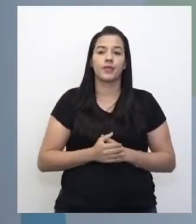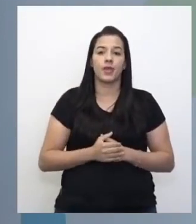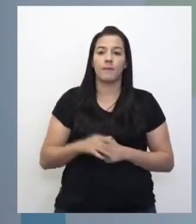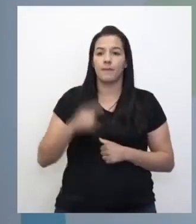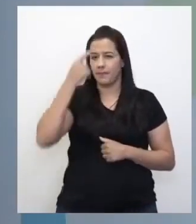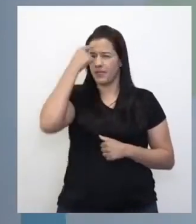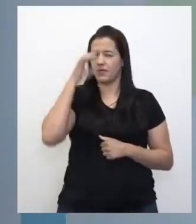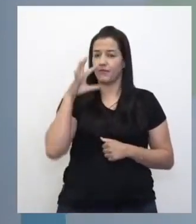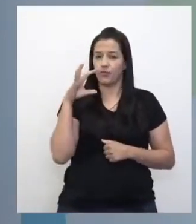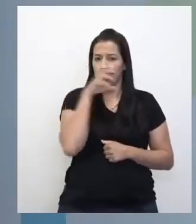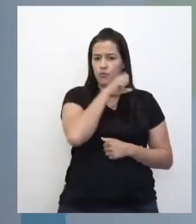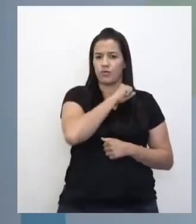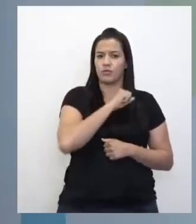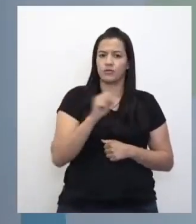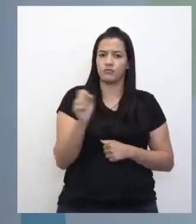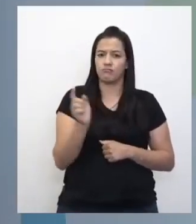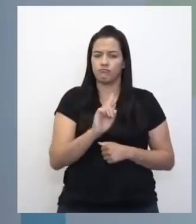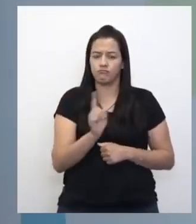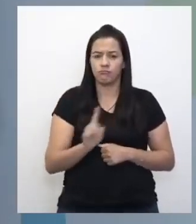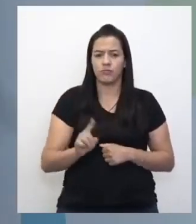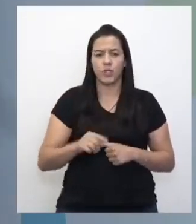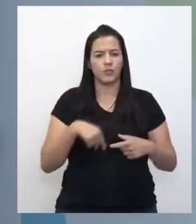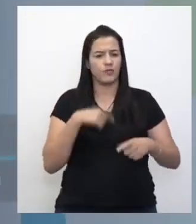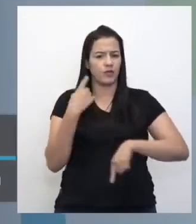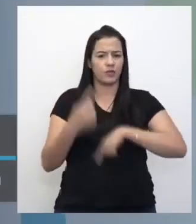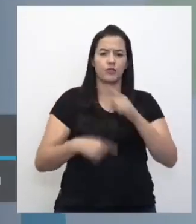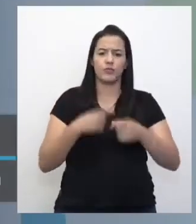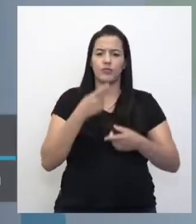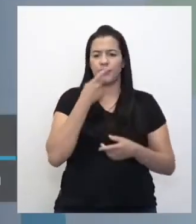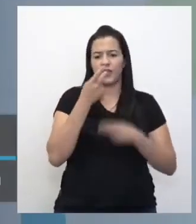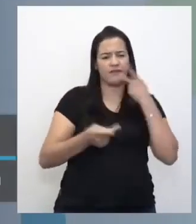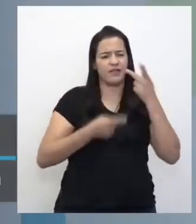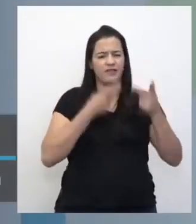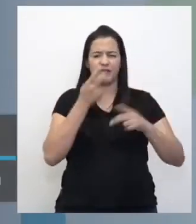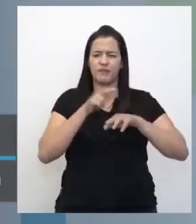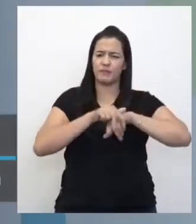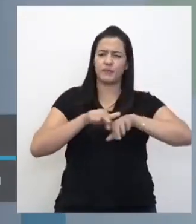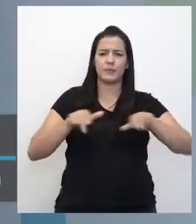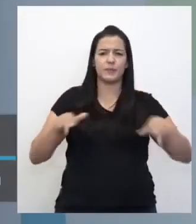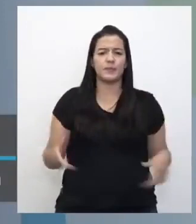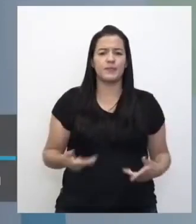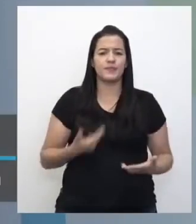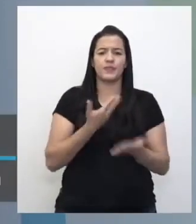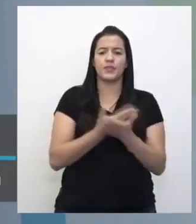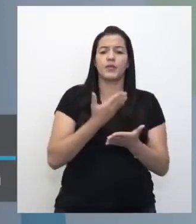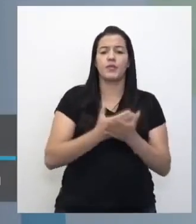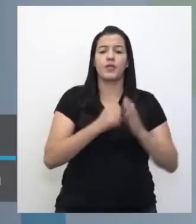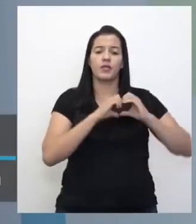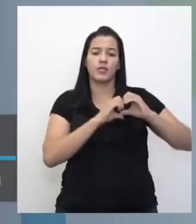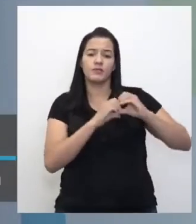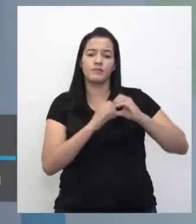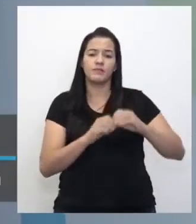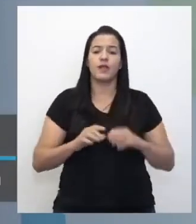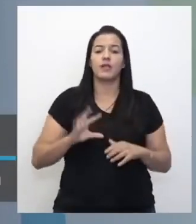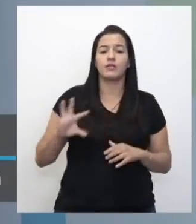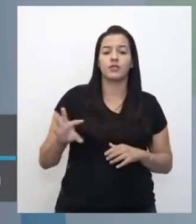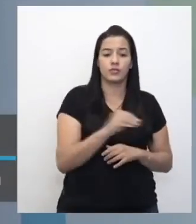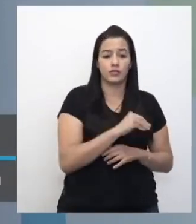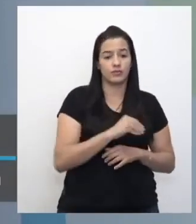corrido, jogado. Vamos voltar a falar de metáfora, falar de metonímia, vamos falar de texto literário, não literário, falar de romantismo, falar de realismo.